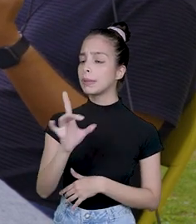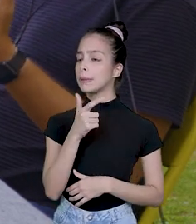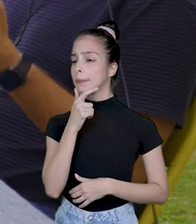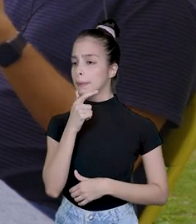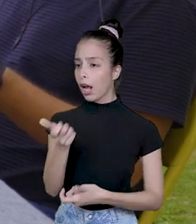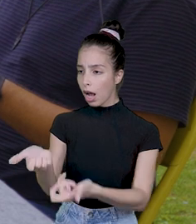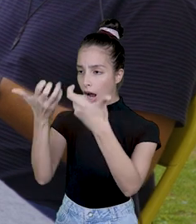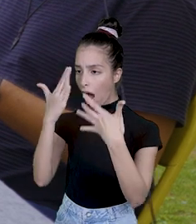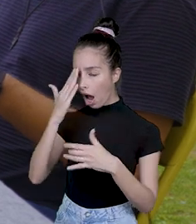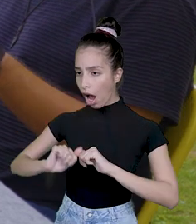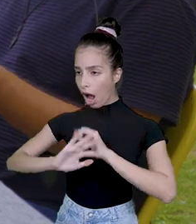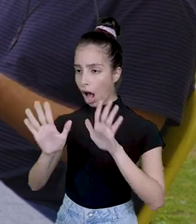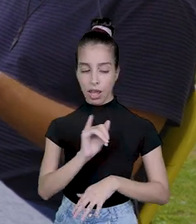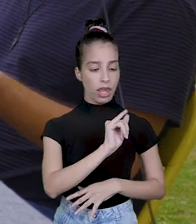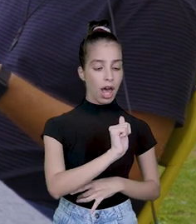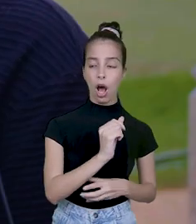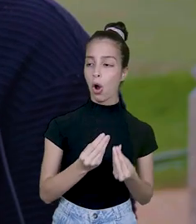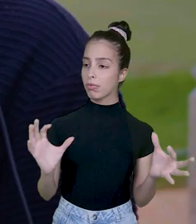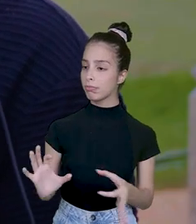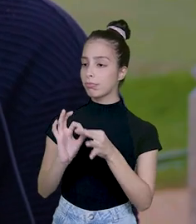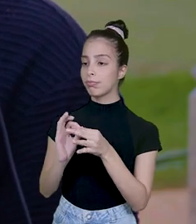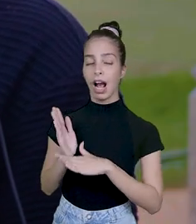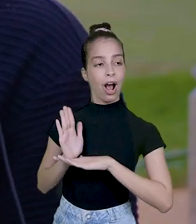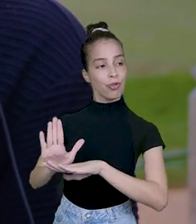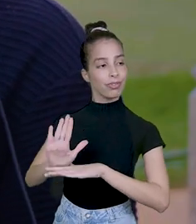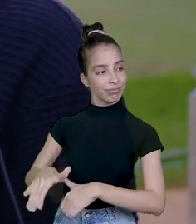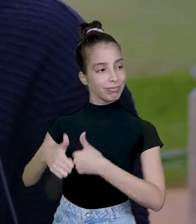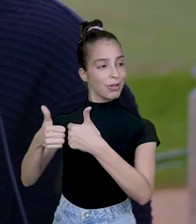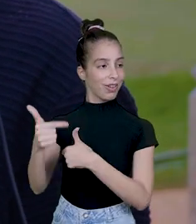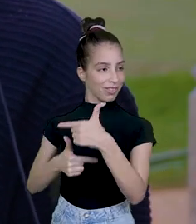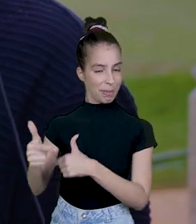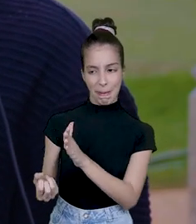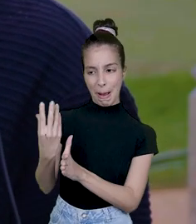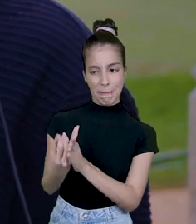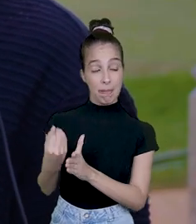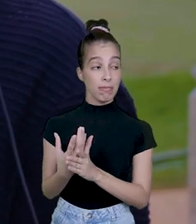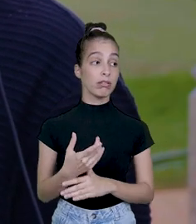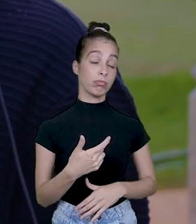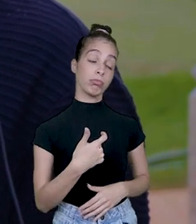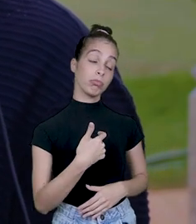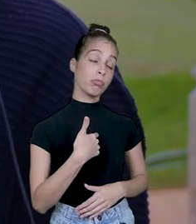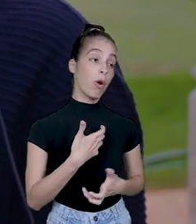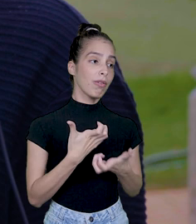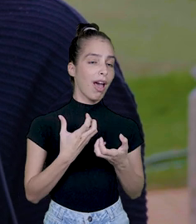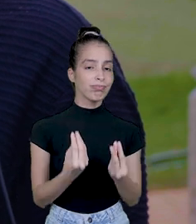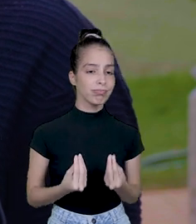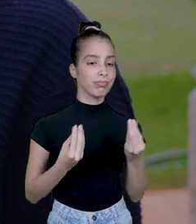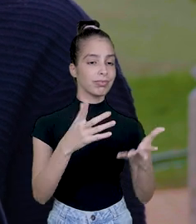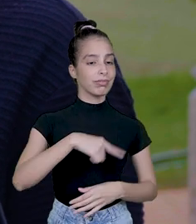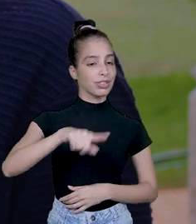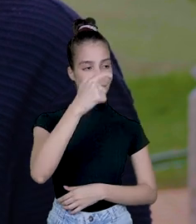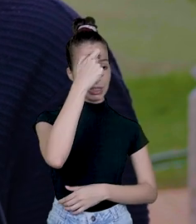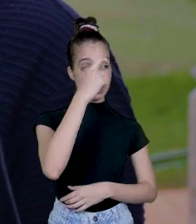inteligência artificial pode ser incluída melhorando eficiência tá E essa é é uma frente tá que que a gente